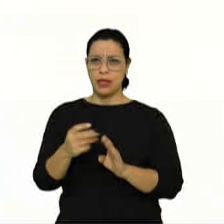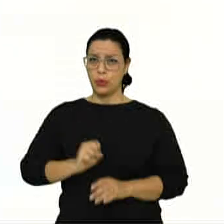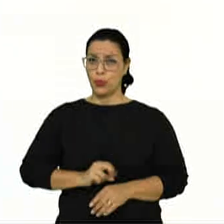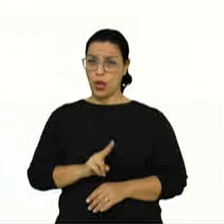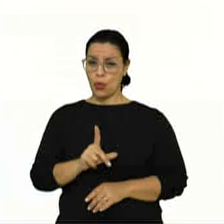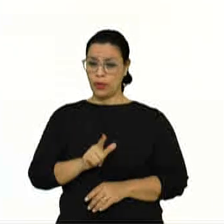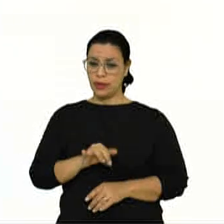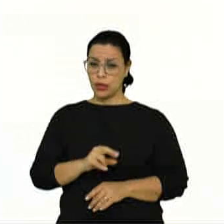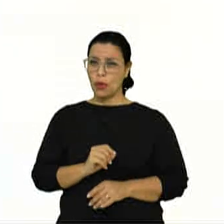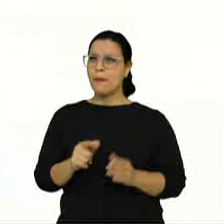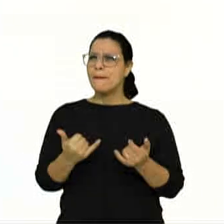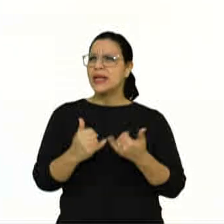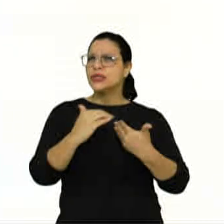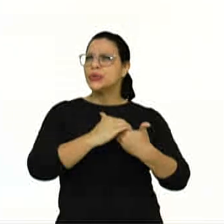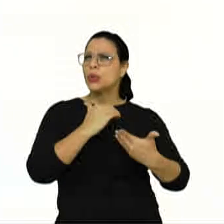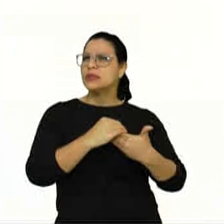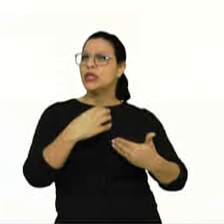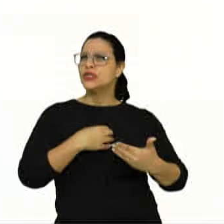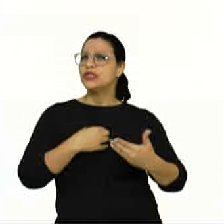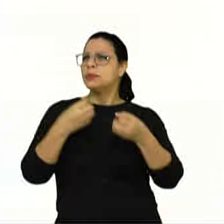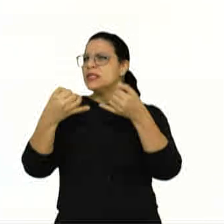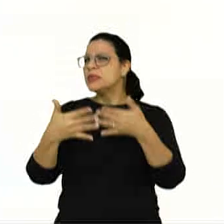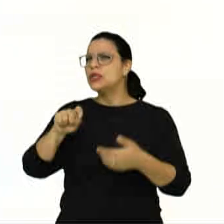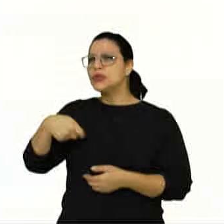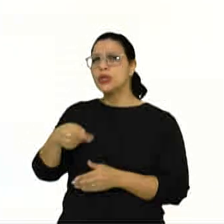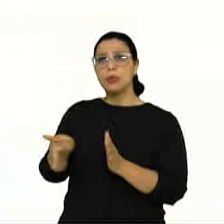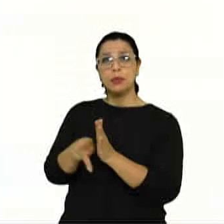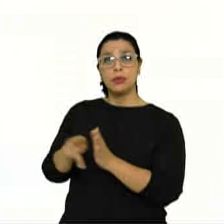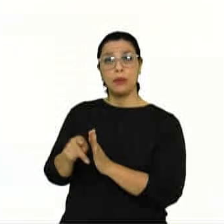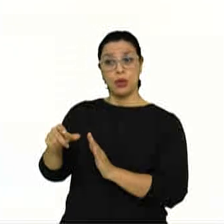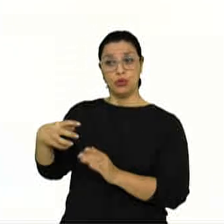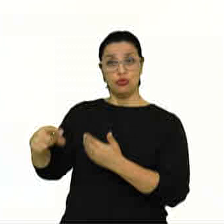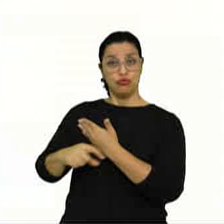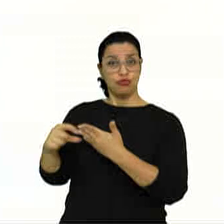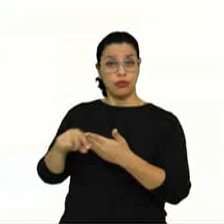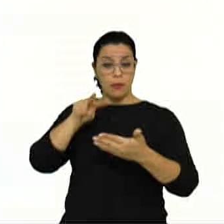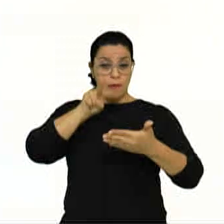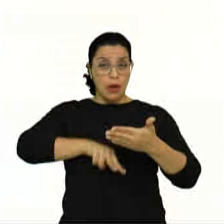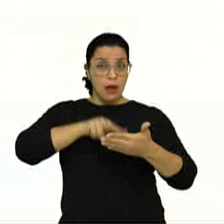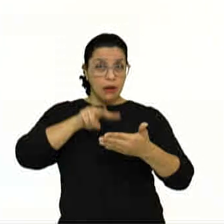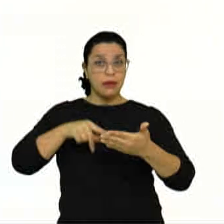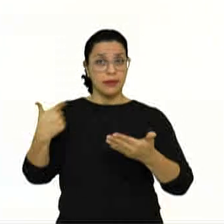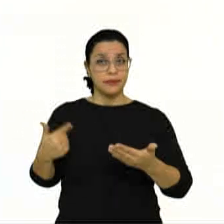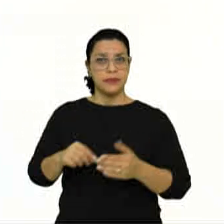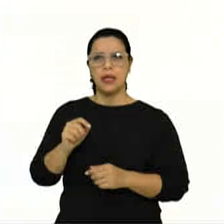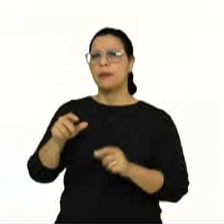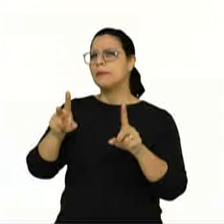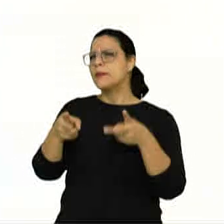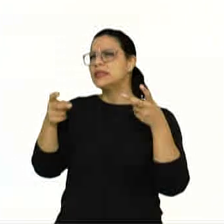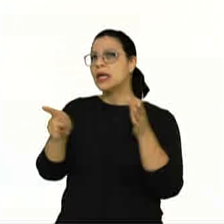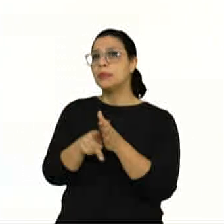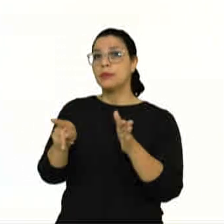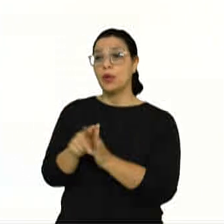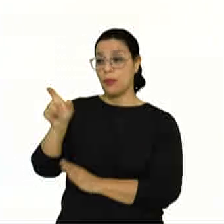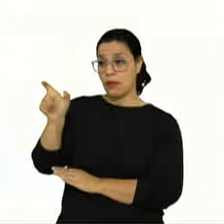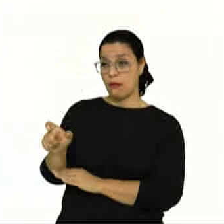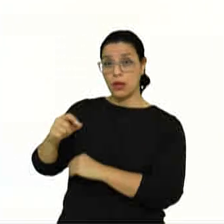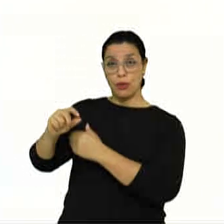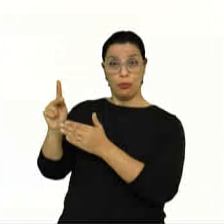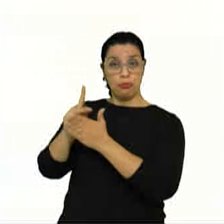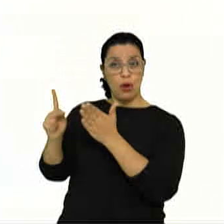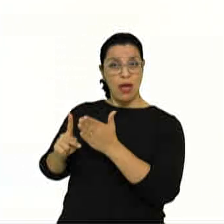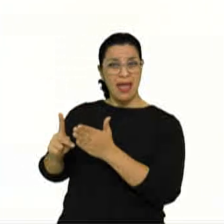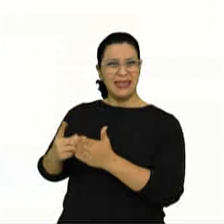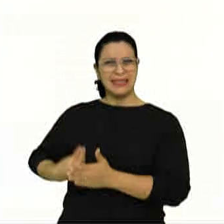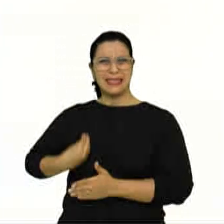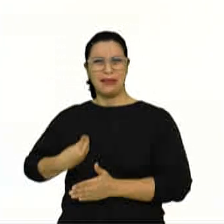uma espécie de bula, um manual de instruções sobre como a obra deve ser lida. Percebe-se o impasse vivido pelo poeta.